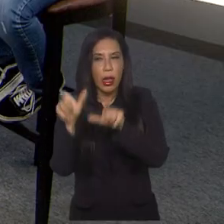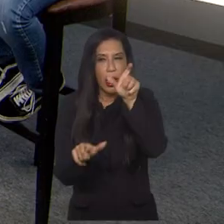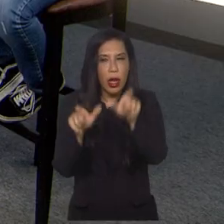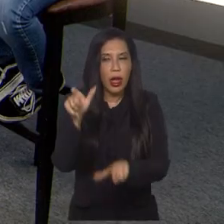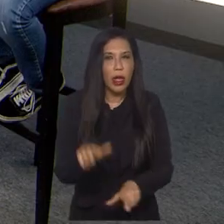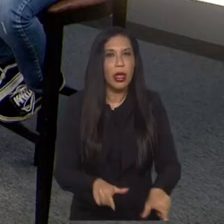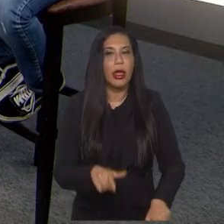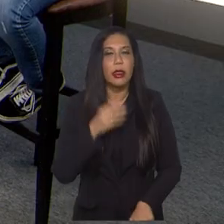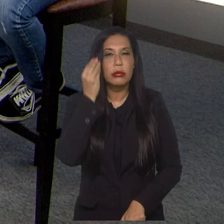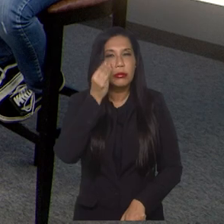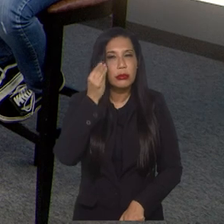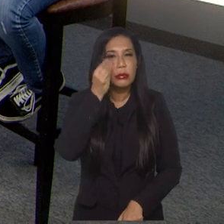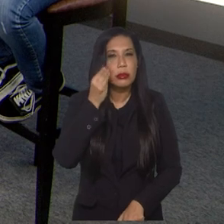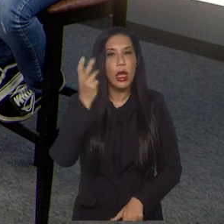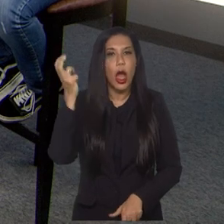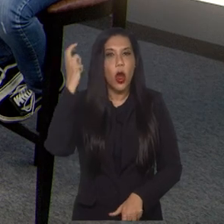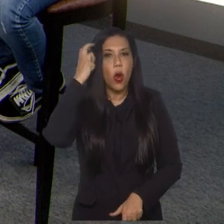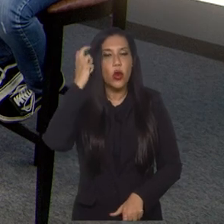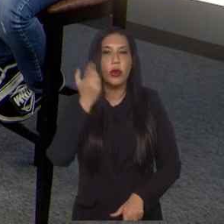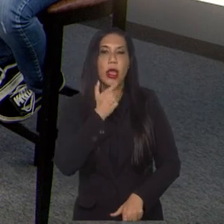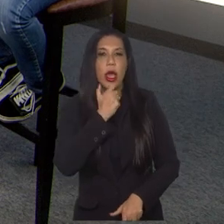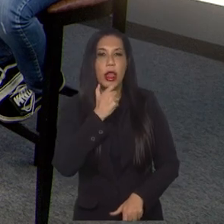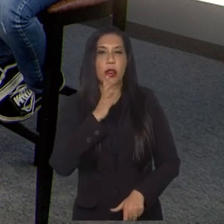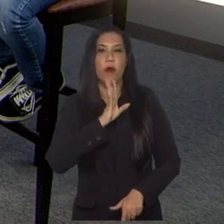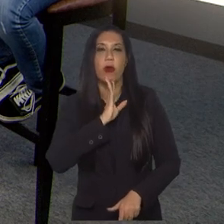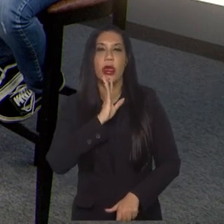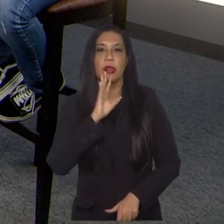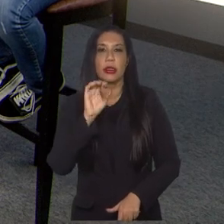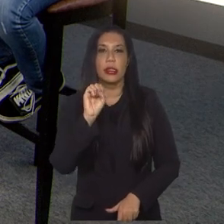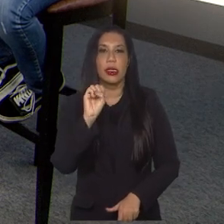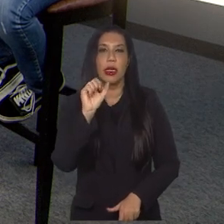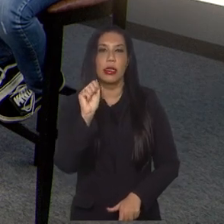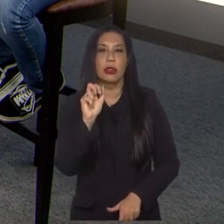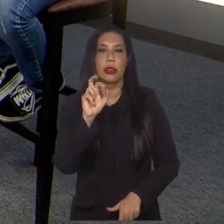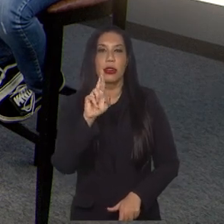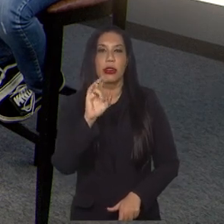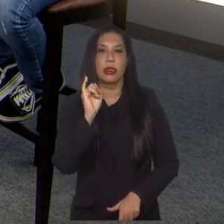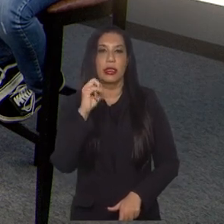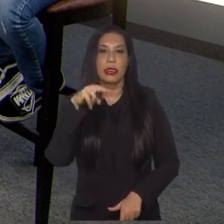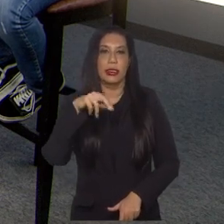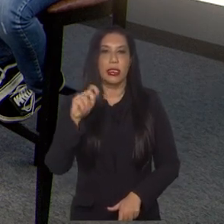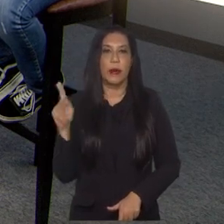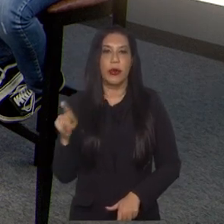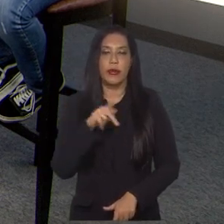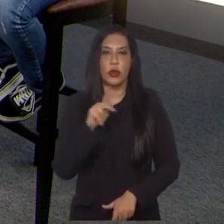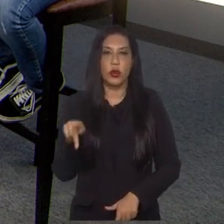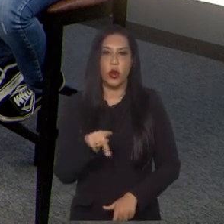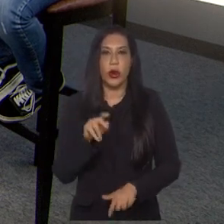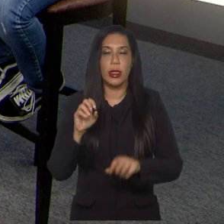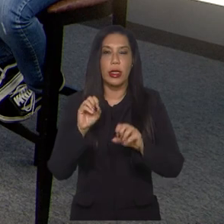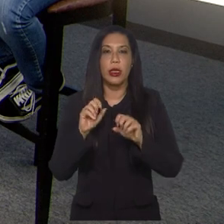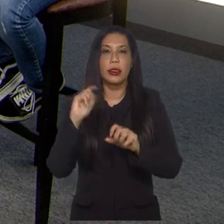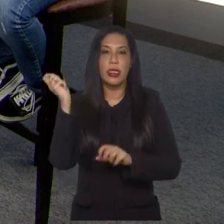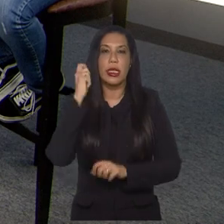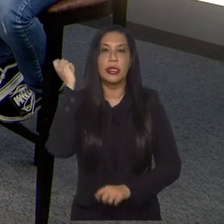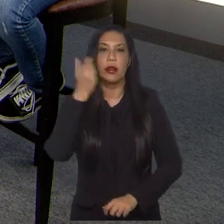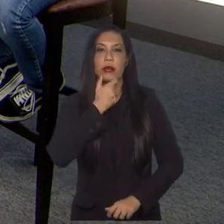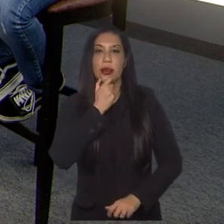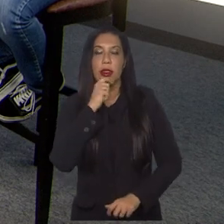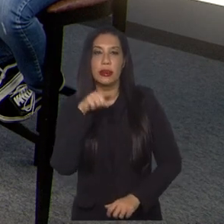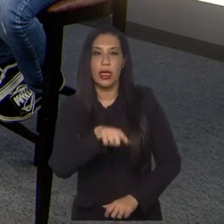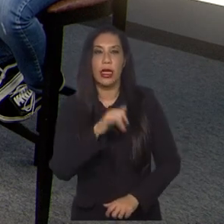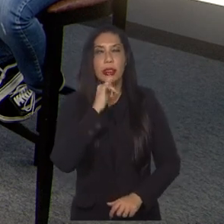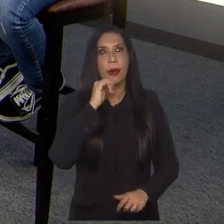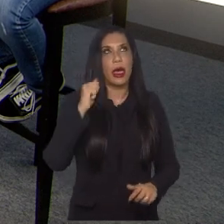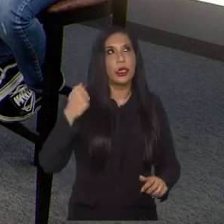foi vivenciar a cultura inglesa. Porque tem uma questão, né? Não é só ser europeu. Claro. Assim como a gente na América Latina, que a Argentina é diferente